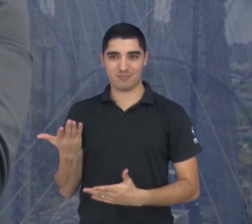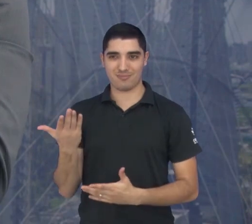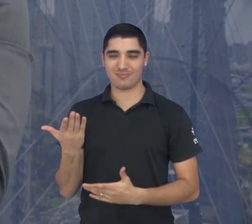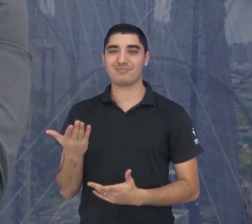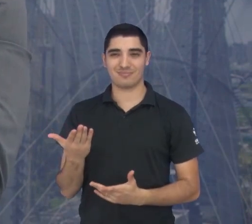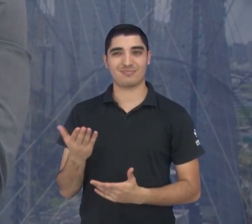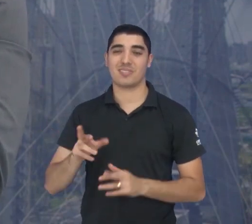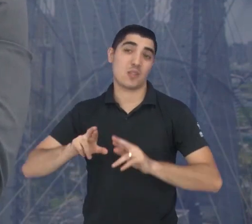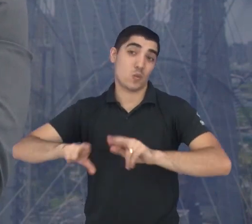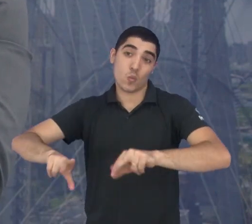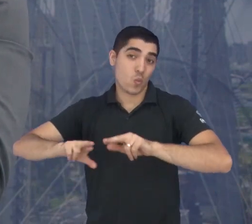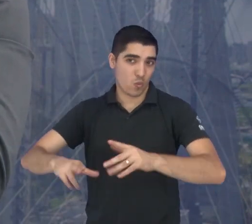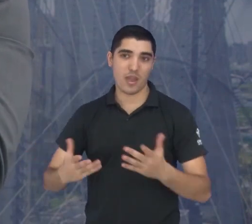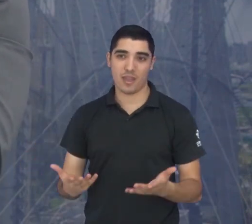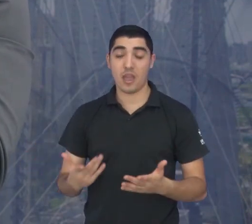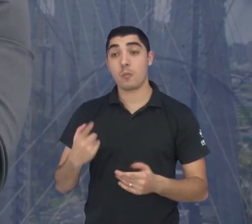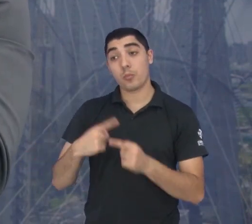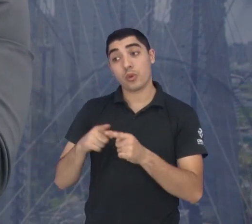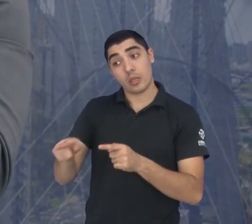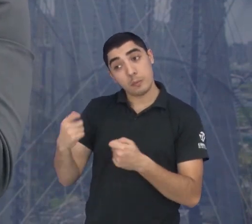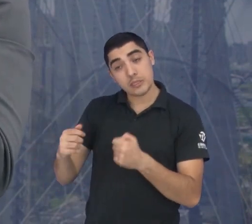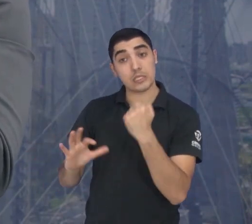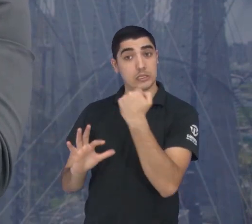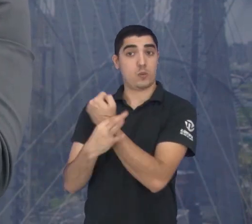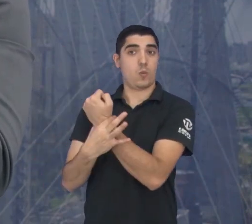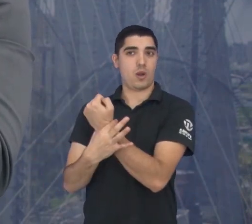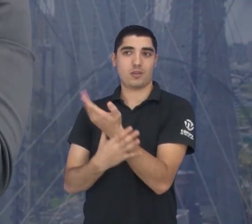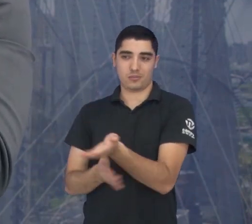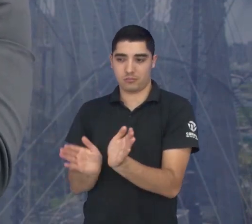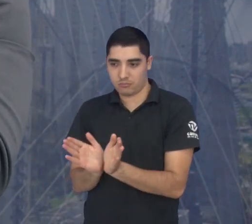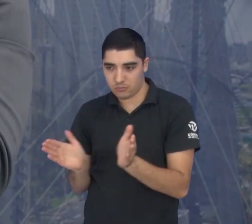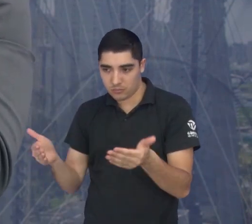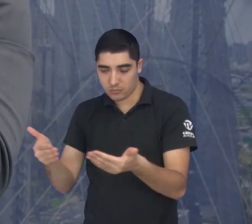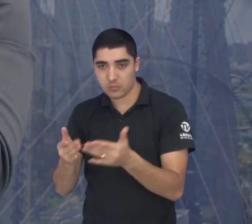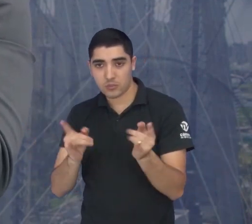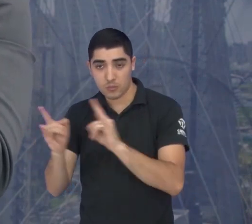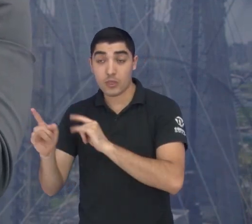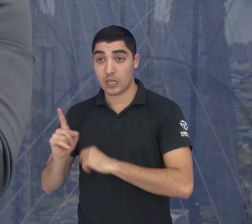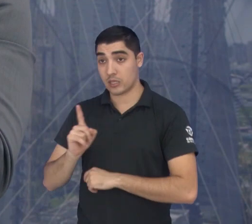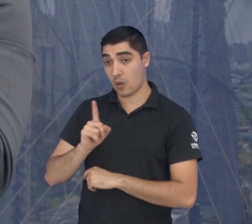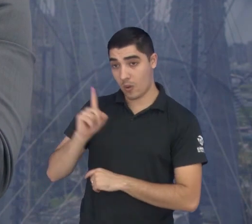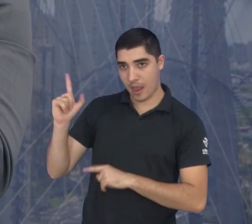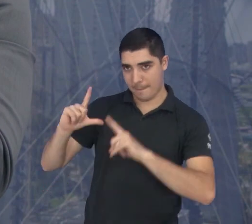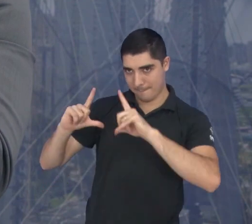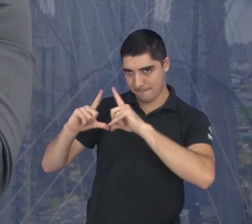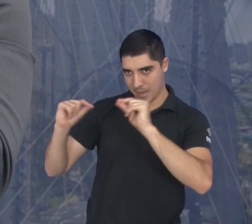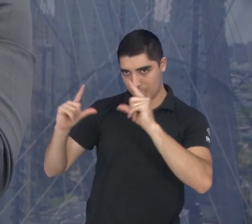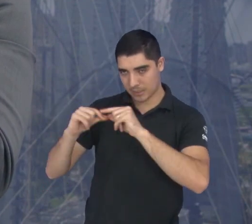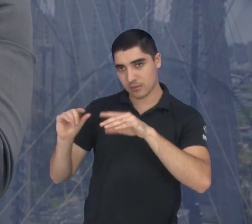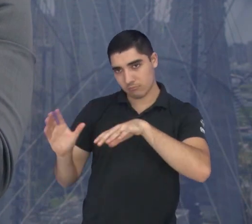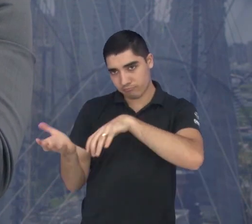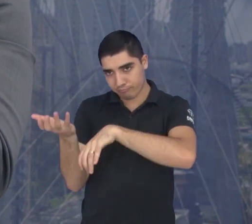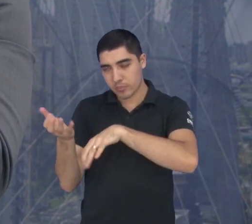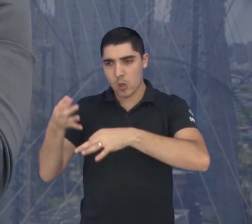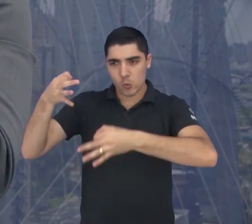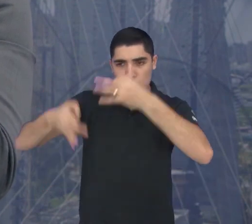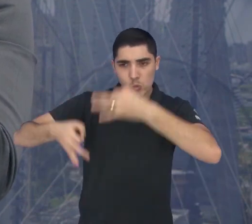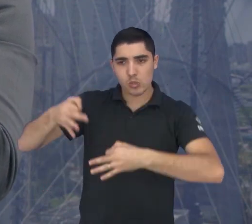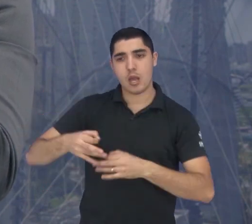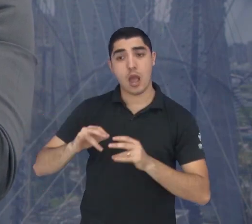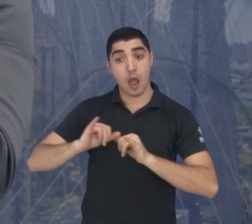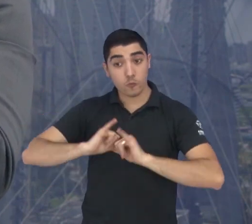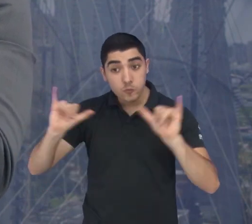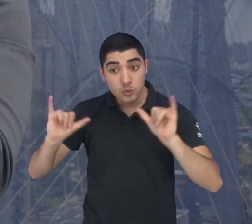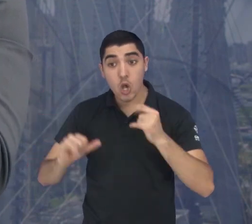vulnerabilidade a segurança do condomínio. Então, como que tem entendido o Superior Tribunal de Justiça em Brasília? Ele tem entendido assim, olha, condomínio, se você